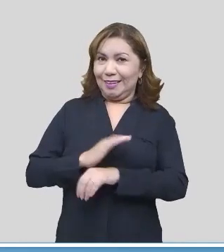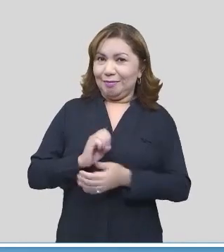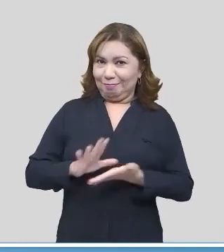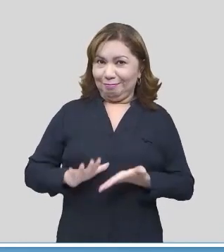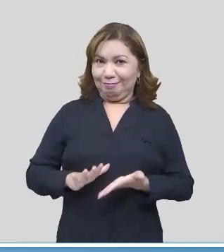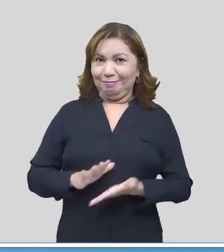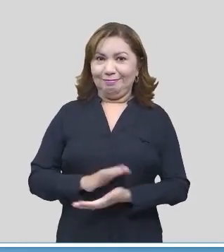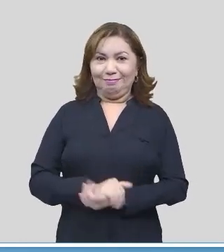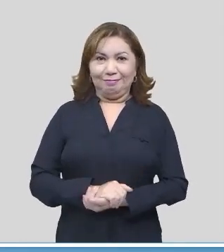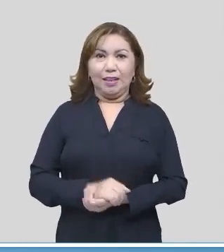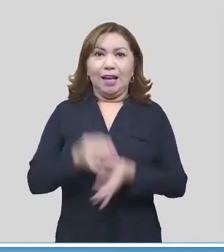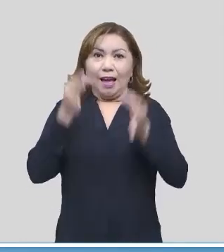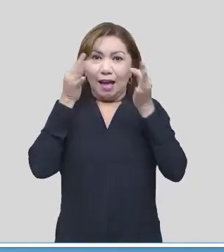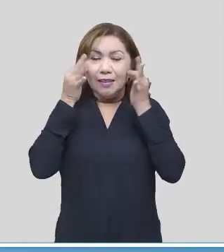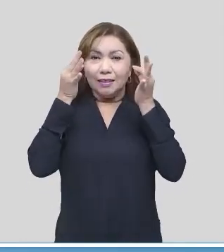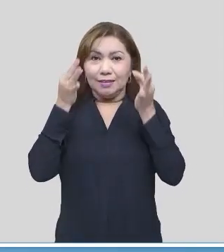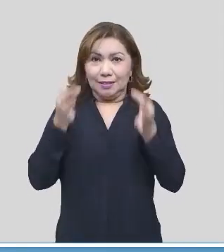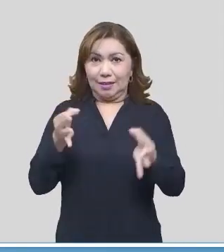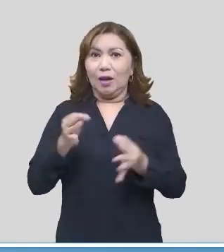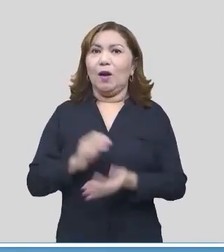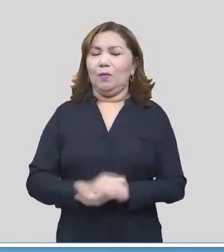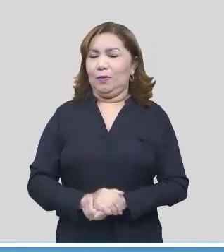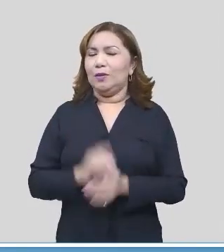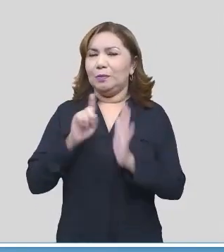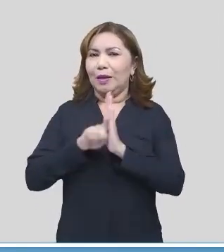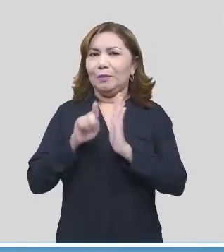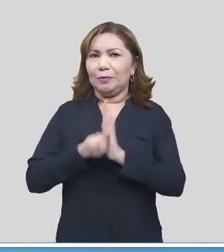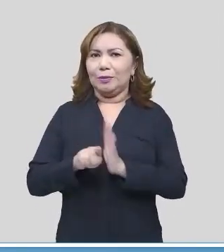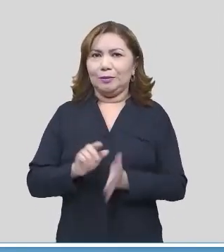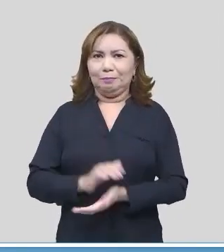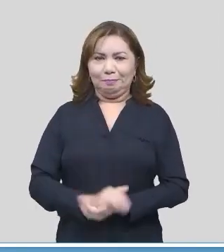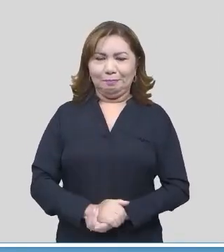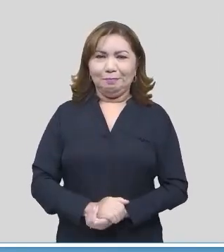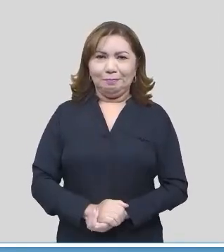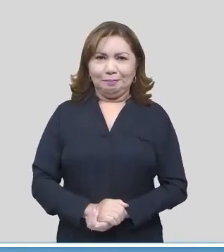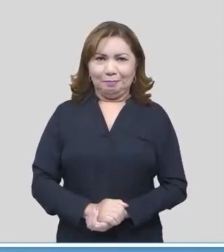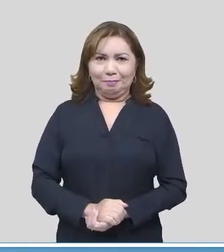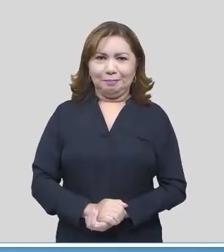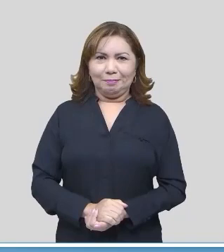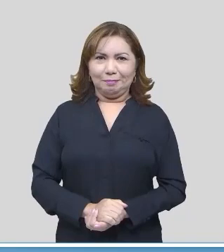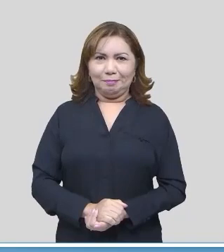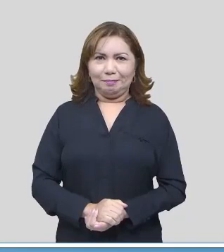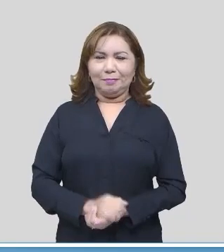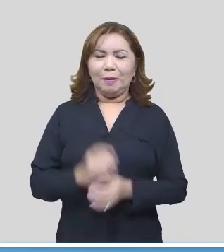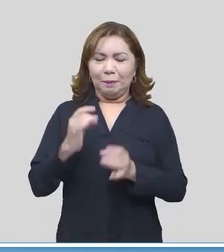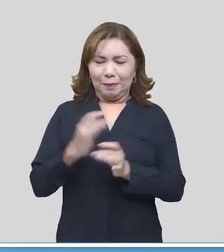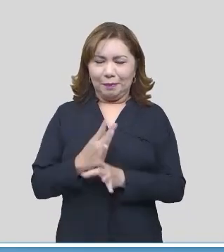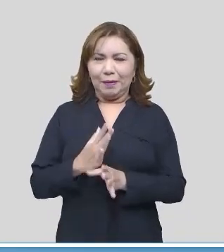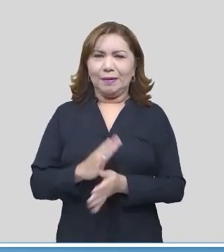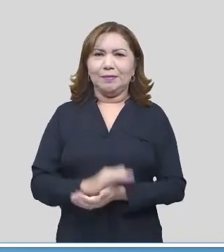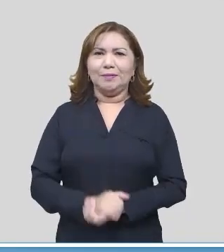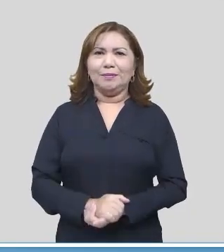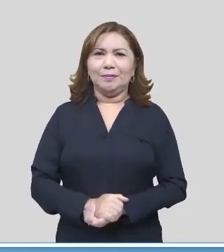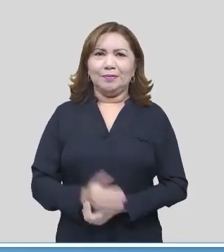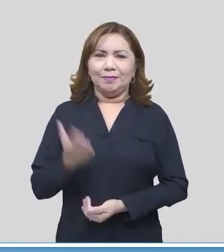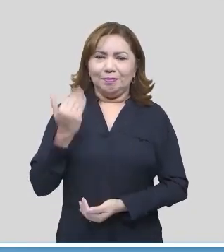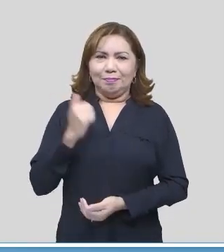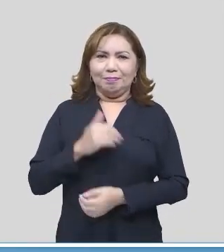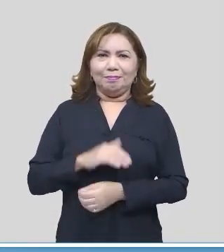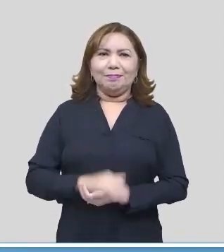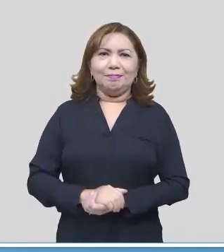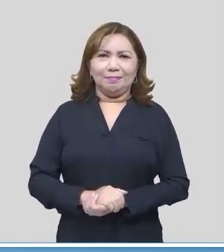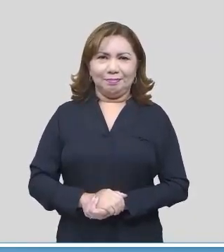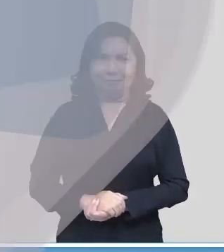exercitando. Atenção nas questões. Muita atenção. Preparados? Vamos para o